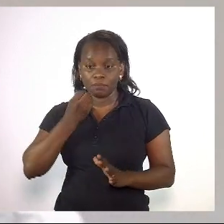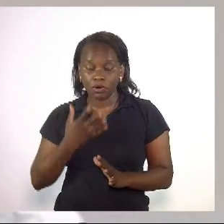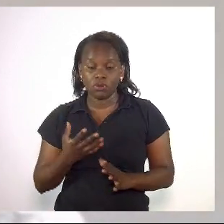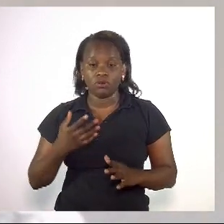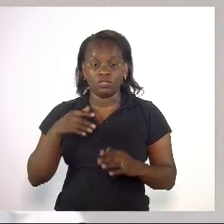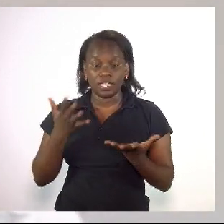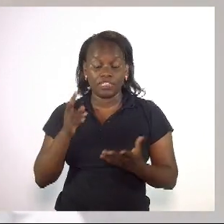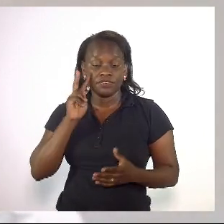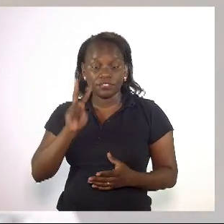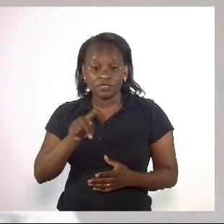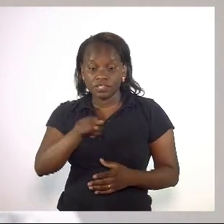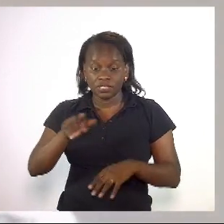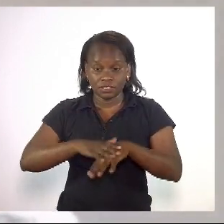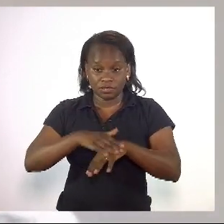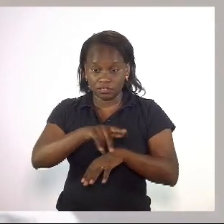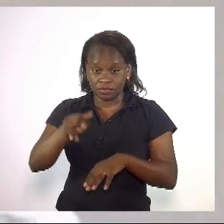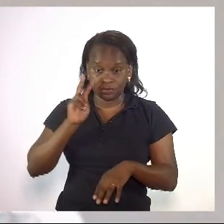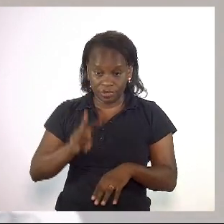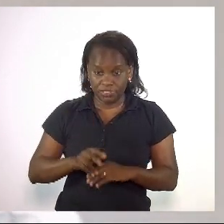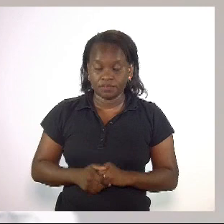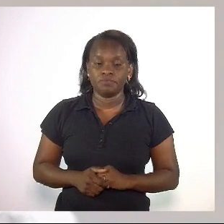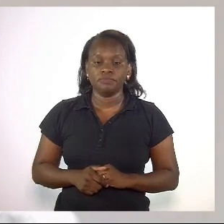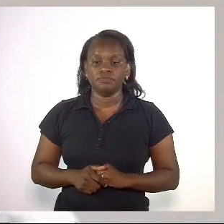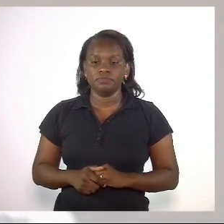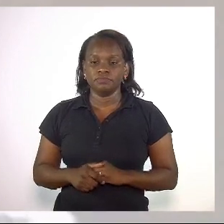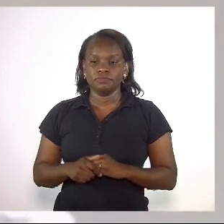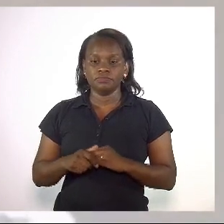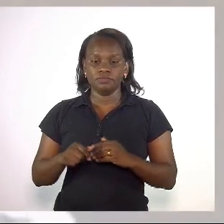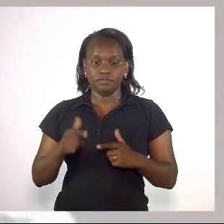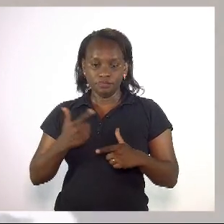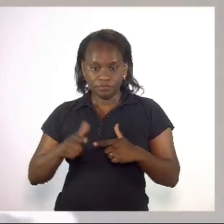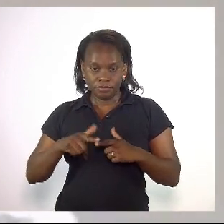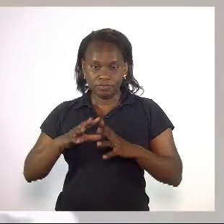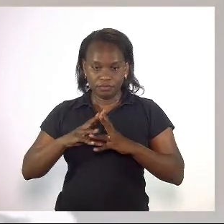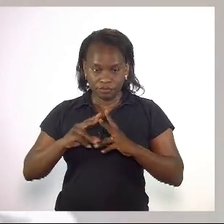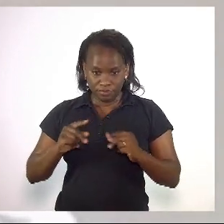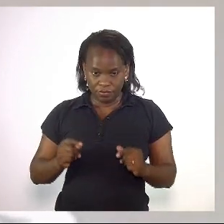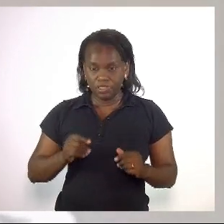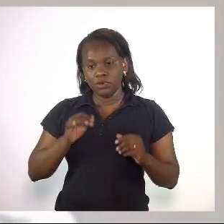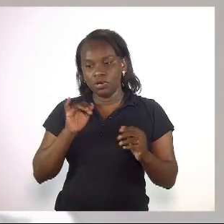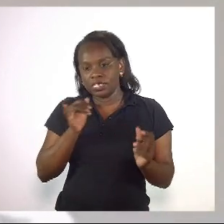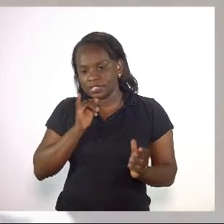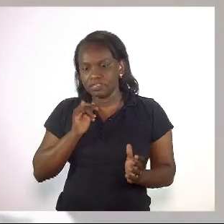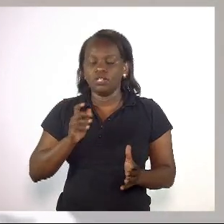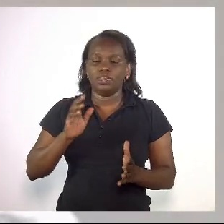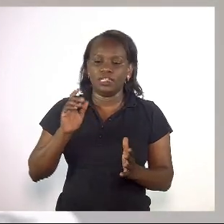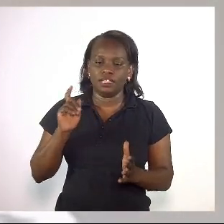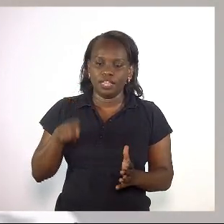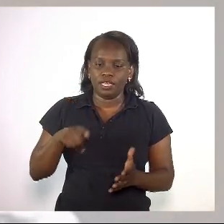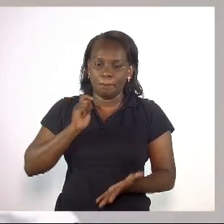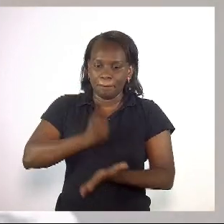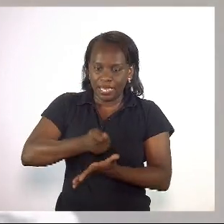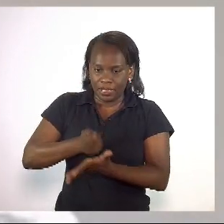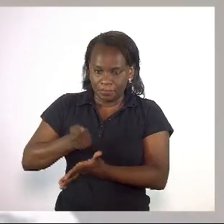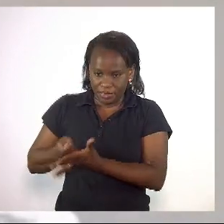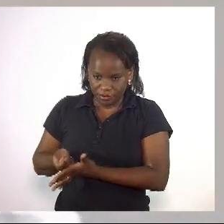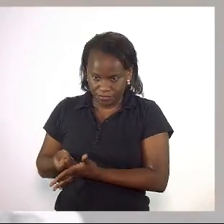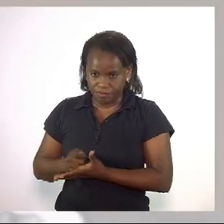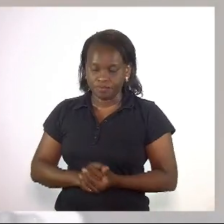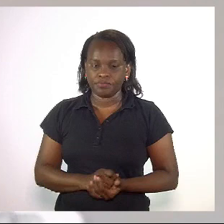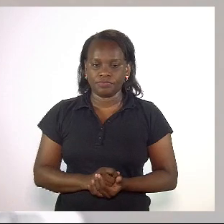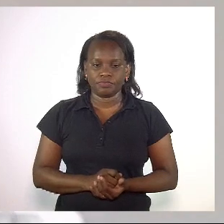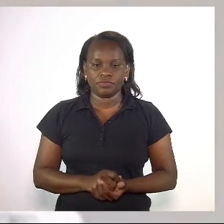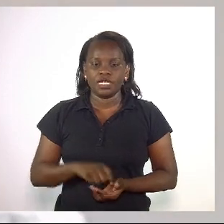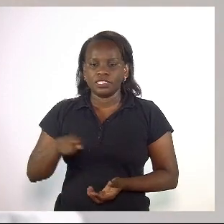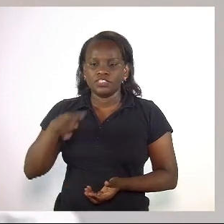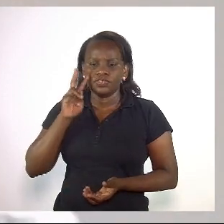senhores observassem o seguinte. A liquidação versus o pagamento do índice. O que